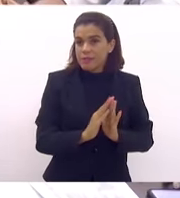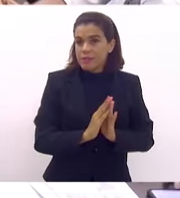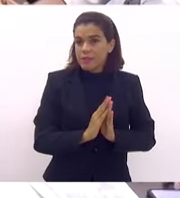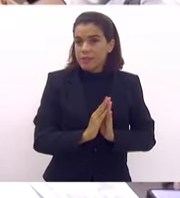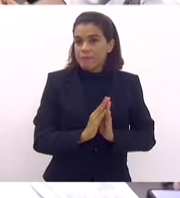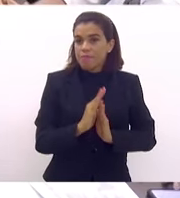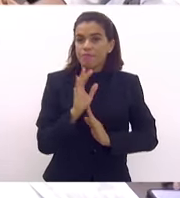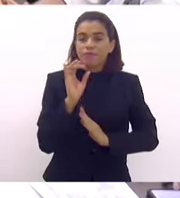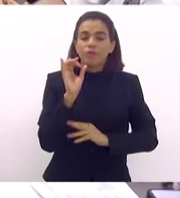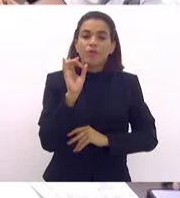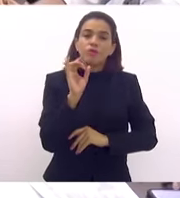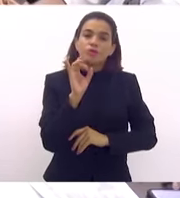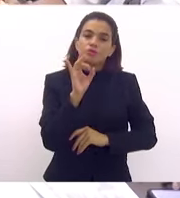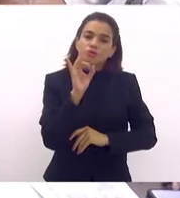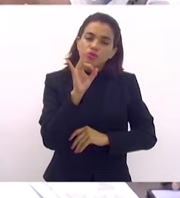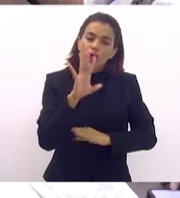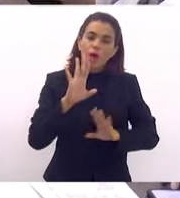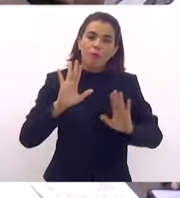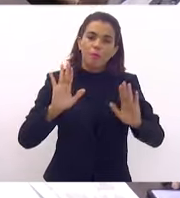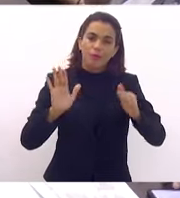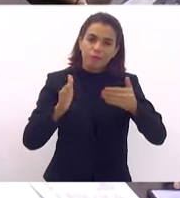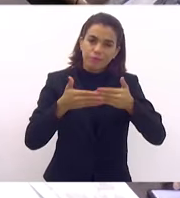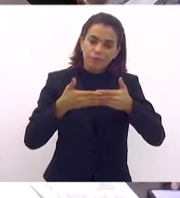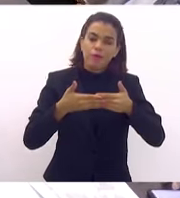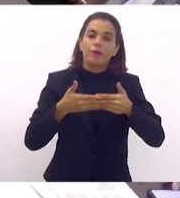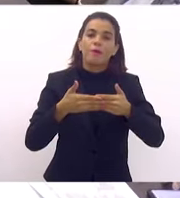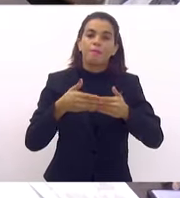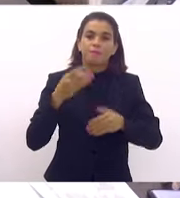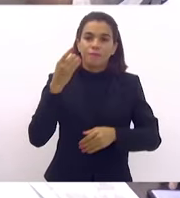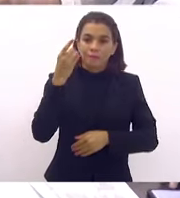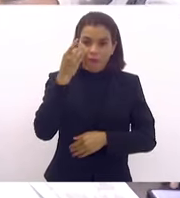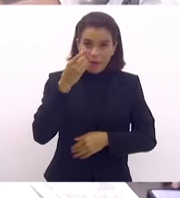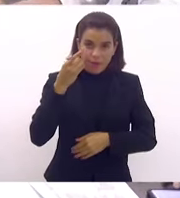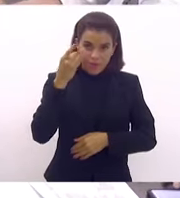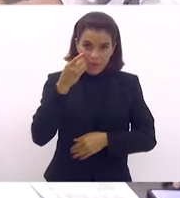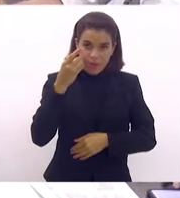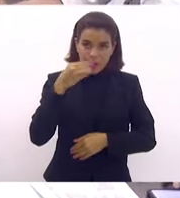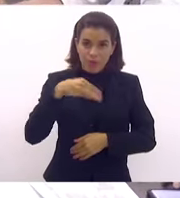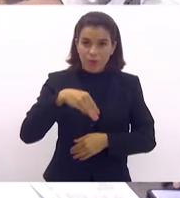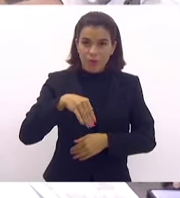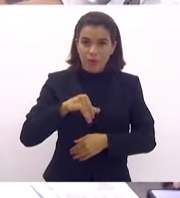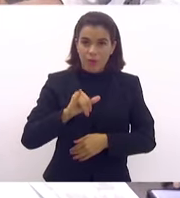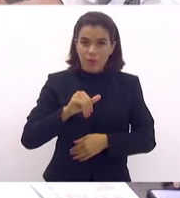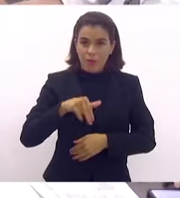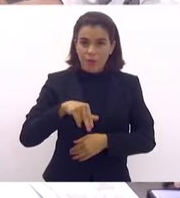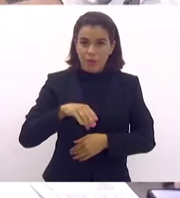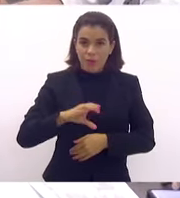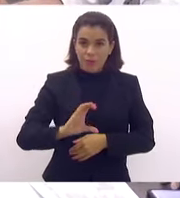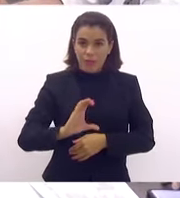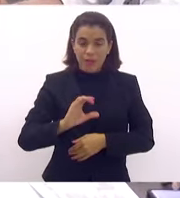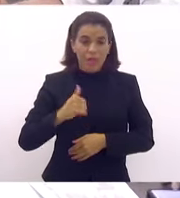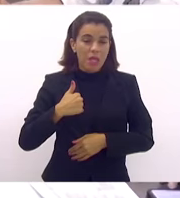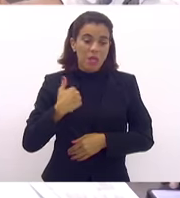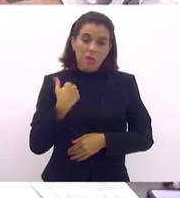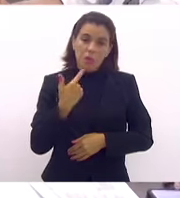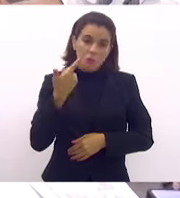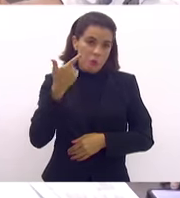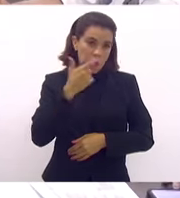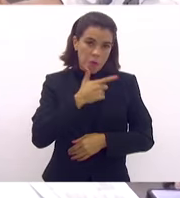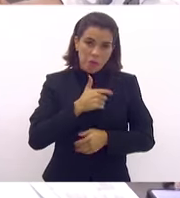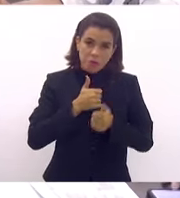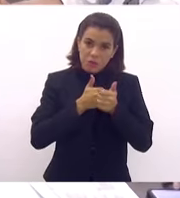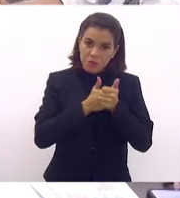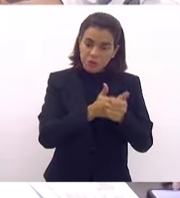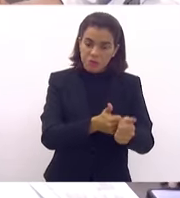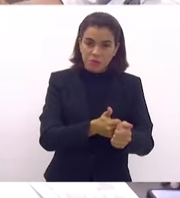só para concluir, na verdade, deputado Mink, também é o deputado Serafini. Infelizmente, eu não pude acompanhar o processo desde o